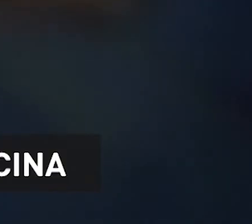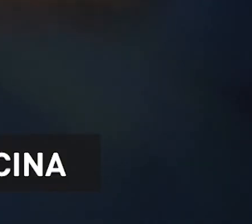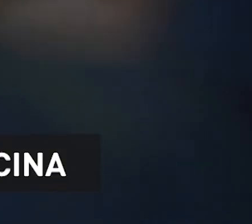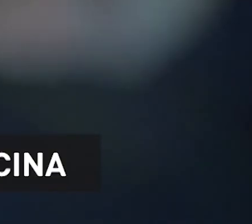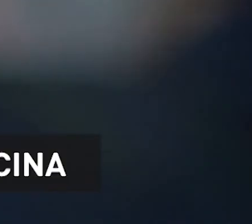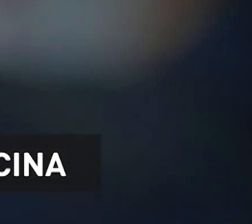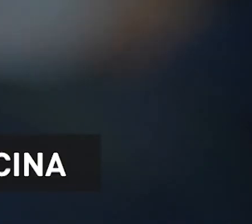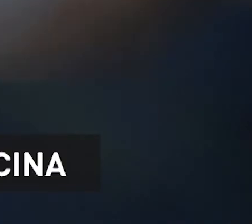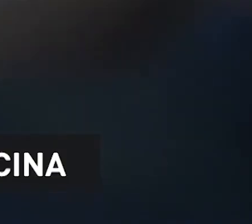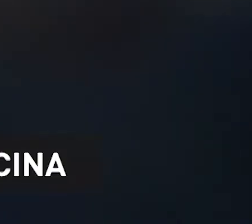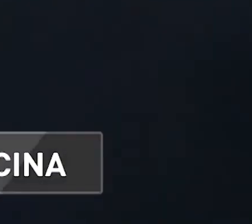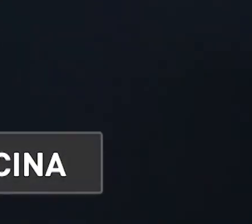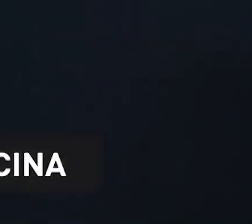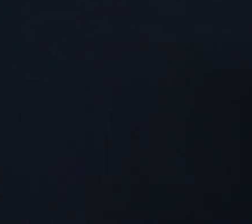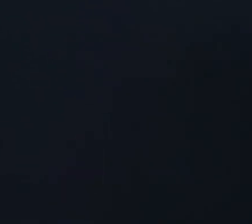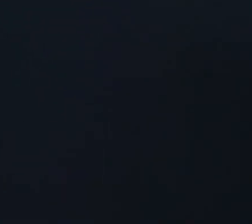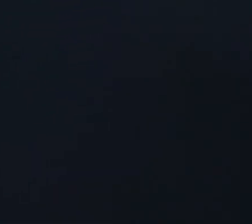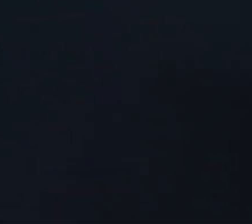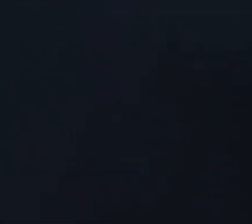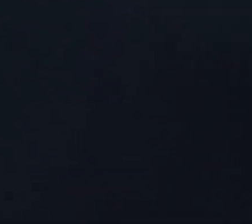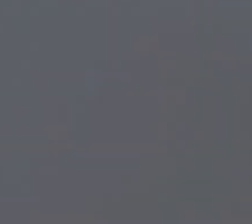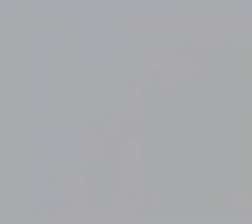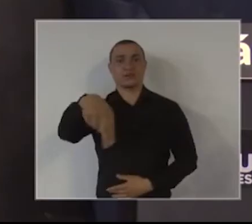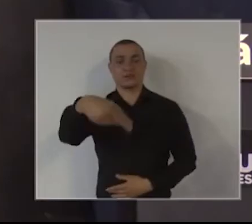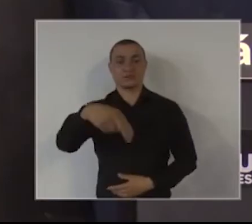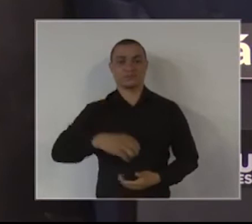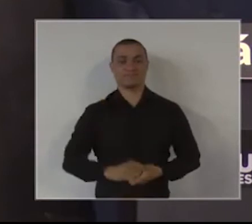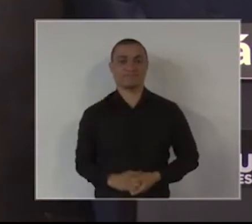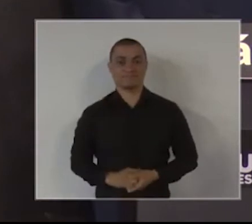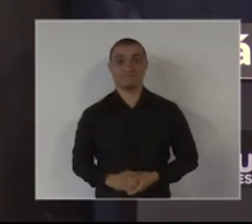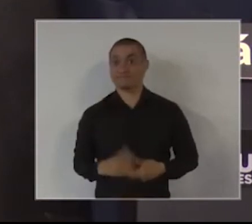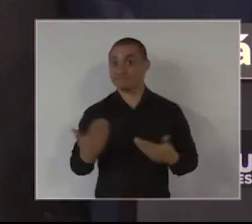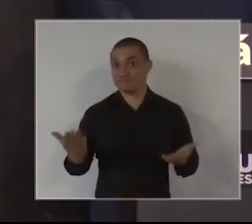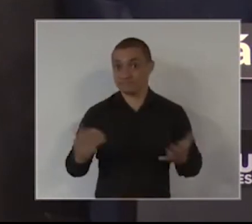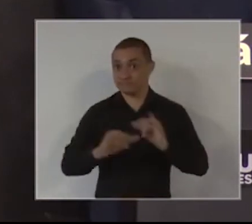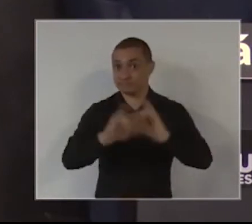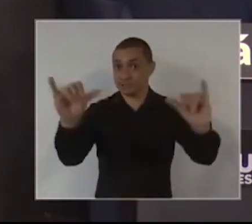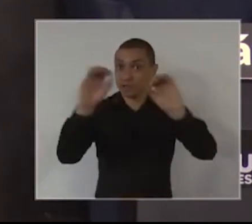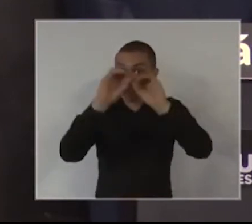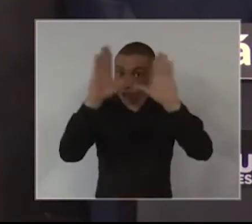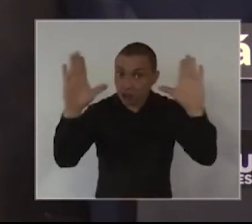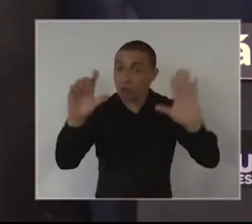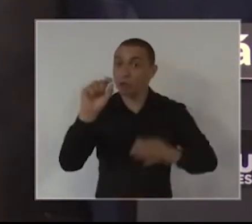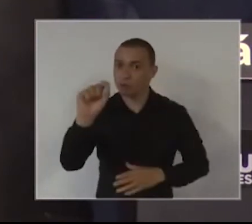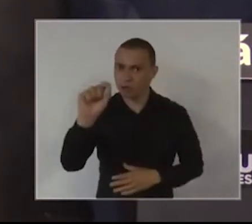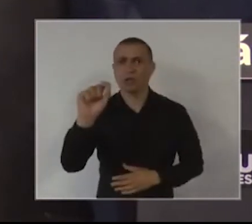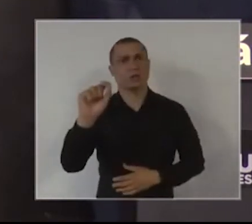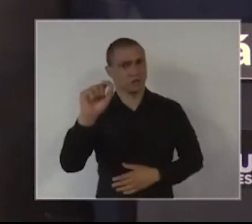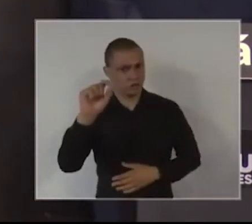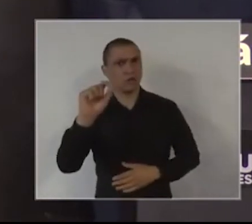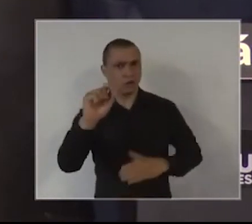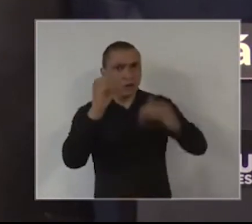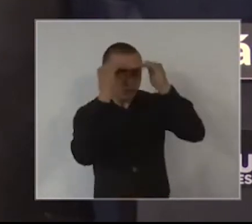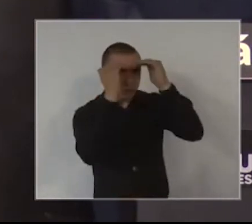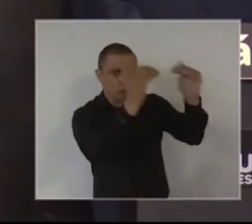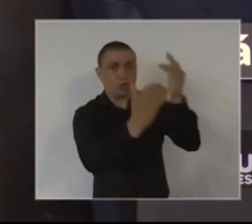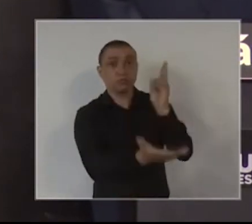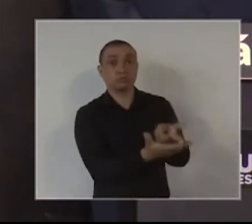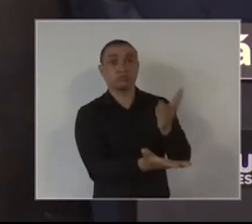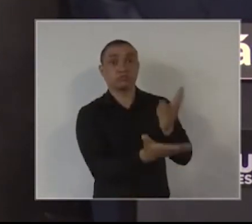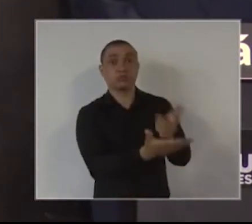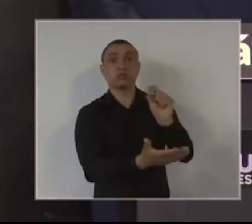público após autorização final da Anvisa. Quero esclarecer aqui que nós seguimos e vamos continuar a